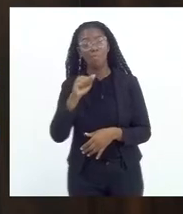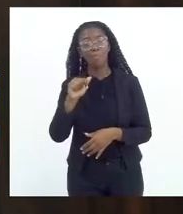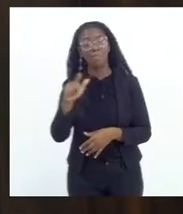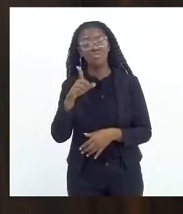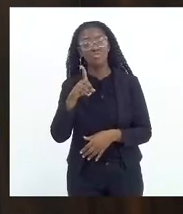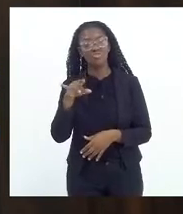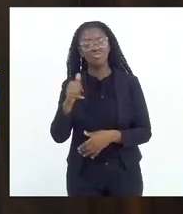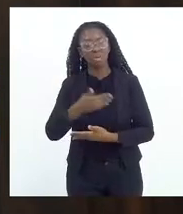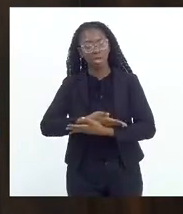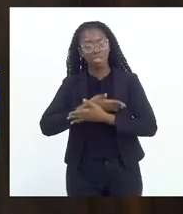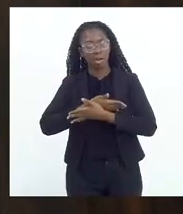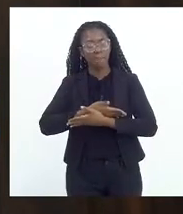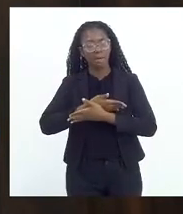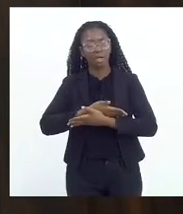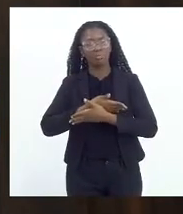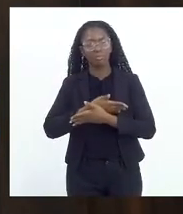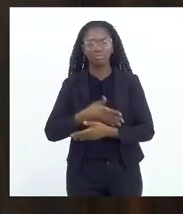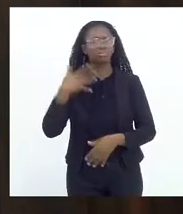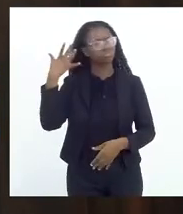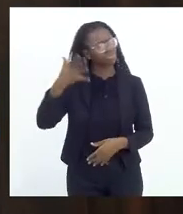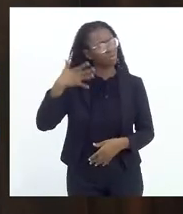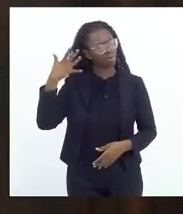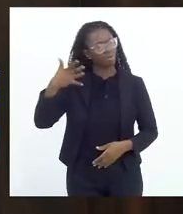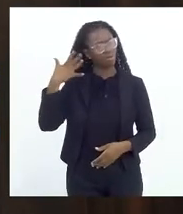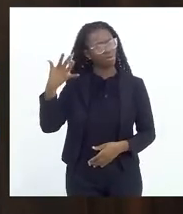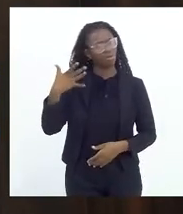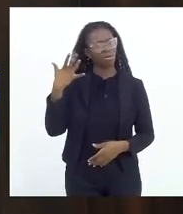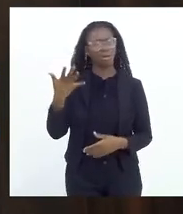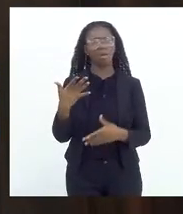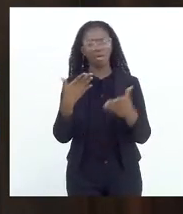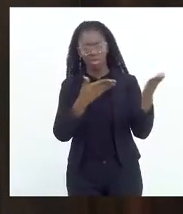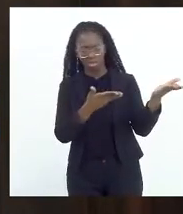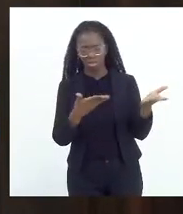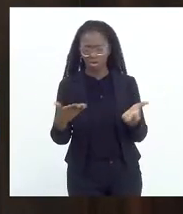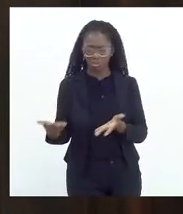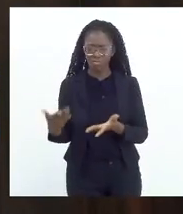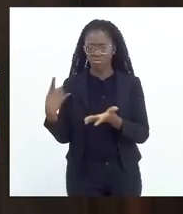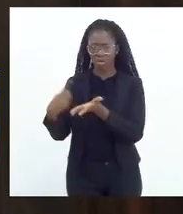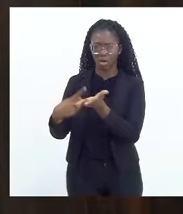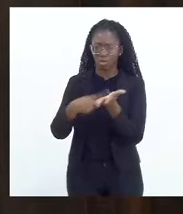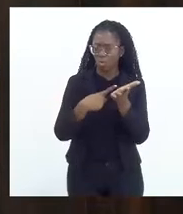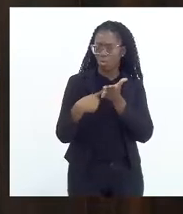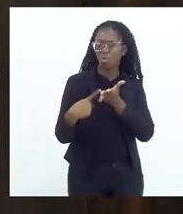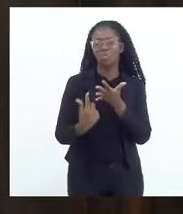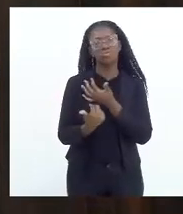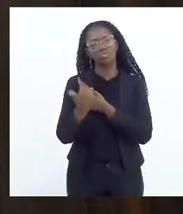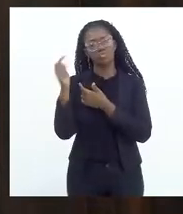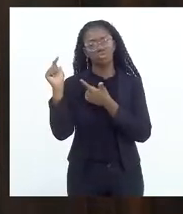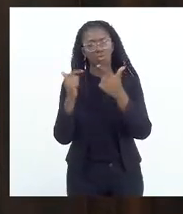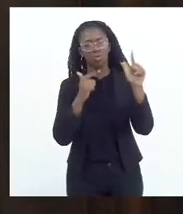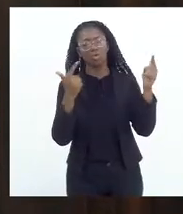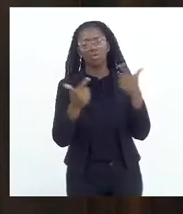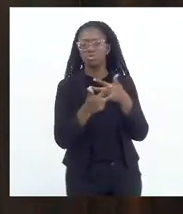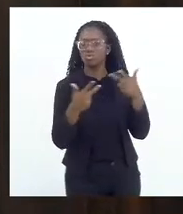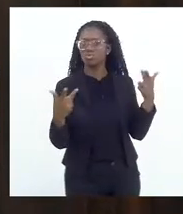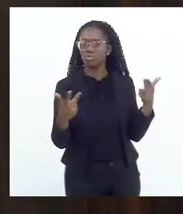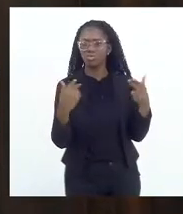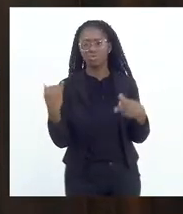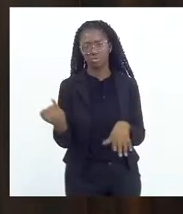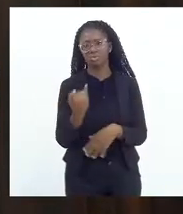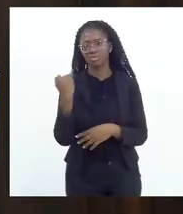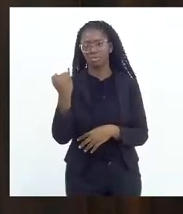criança, por meio de seminários, palestras, simpósios, convênios, acordos e outros instrumentos